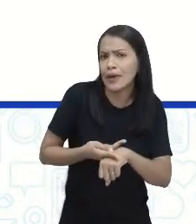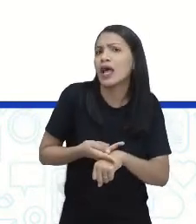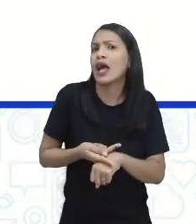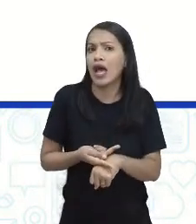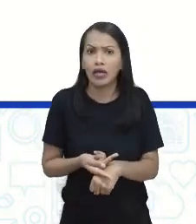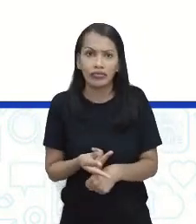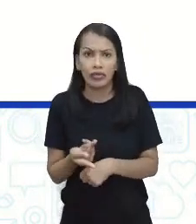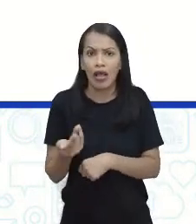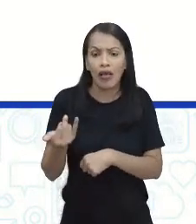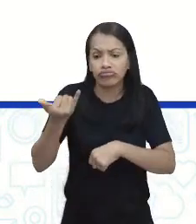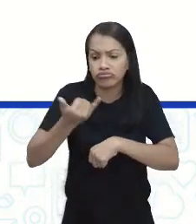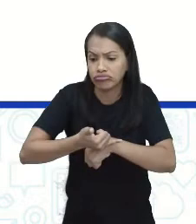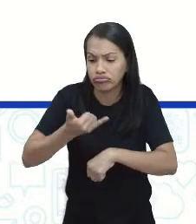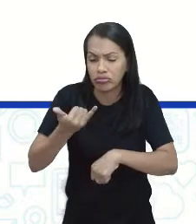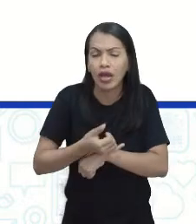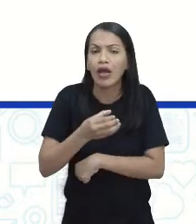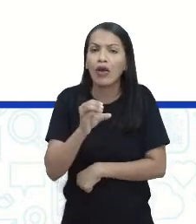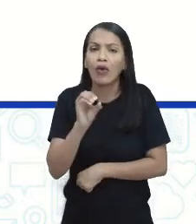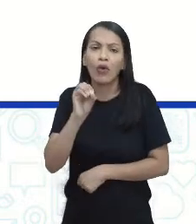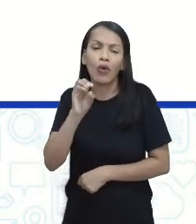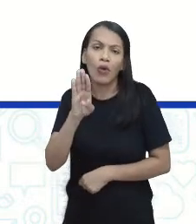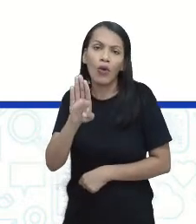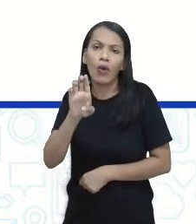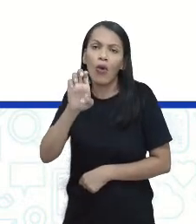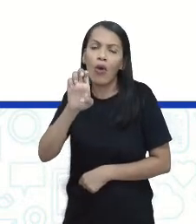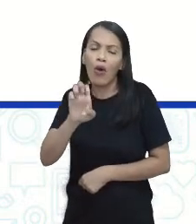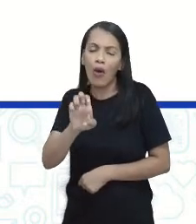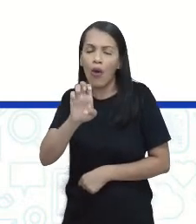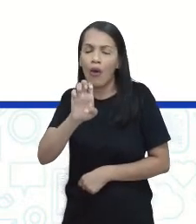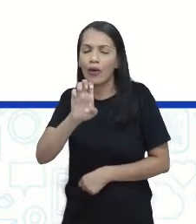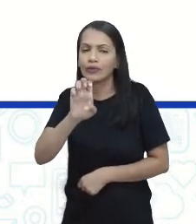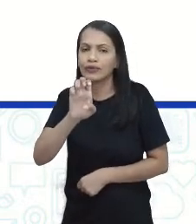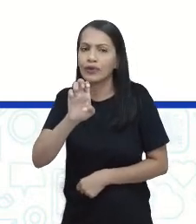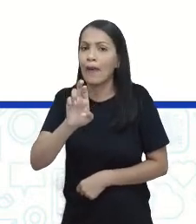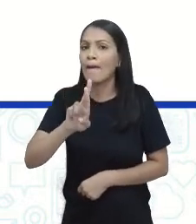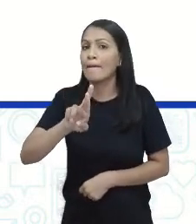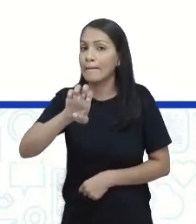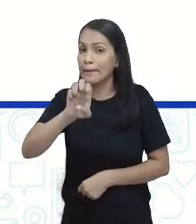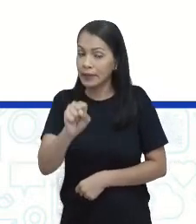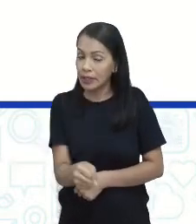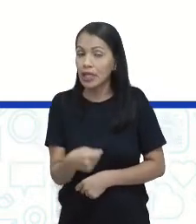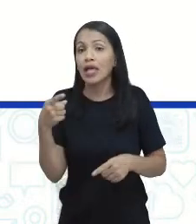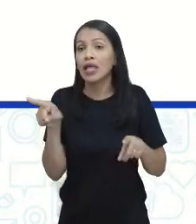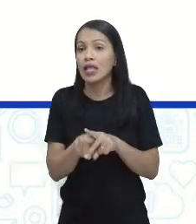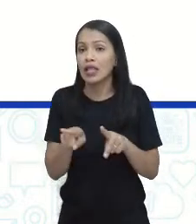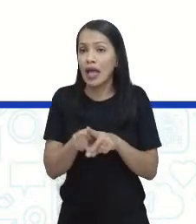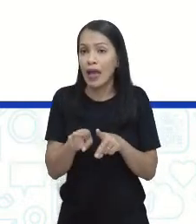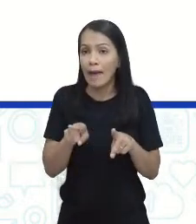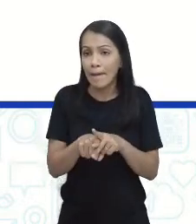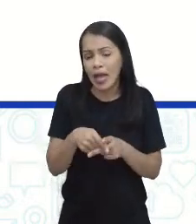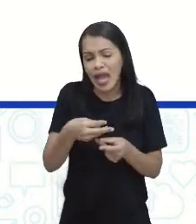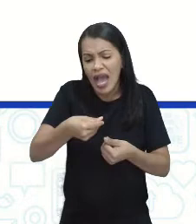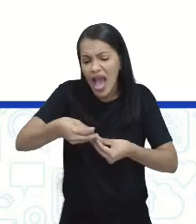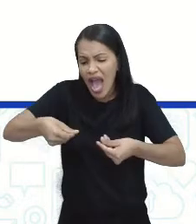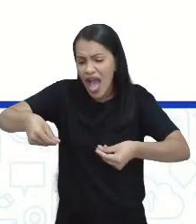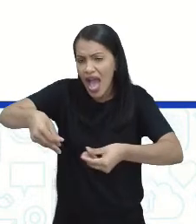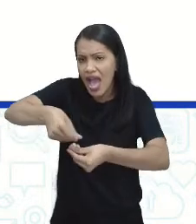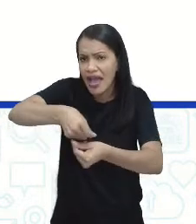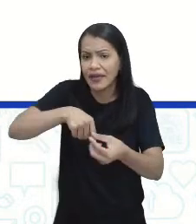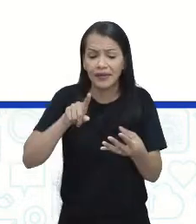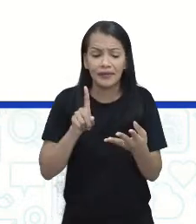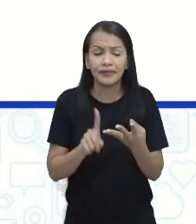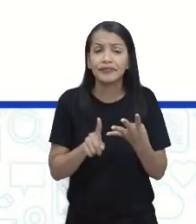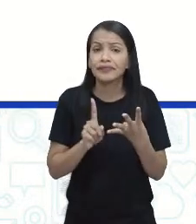níquel, cobre, né? Tudo isso. As rochas também e a areia. E os recursos energéticos, que